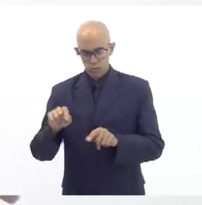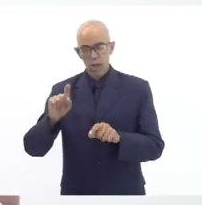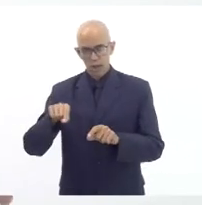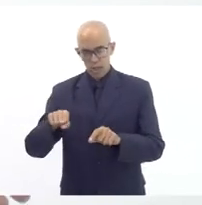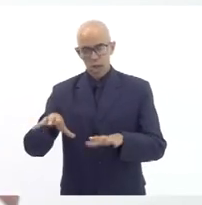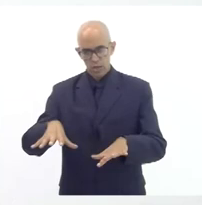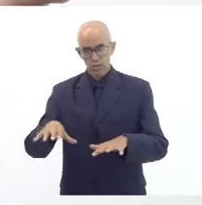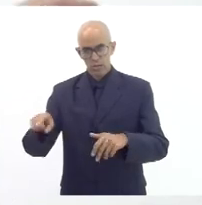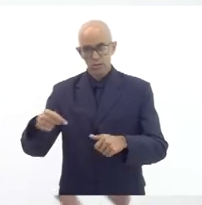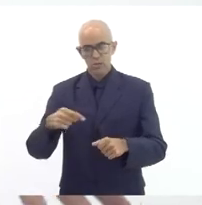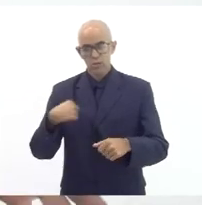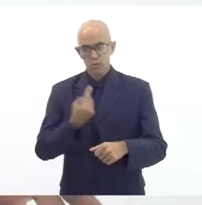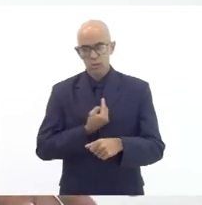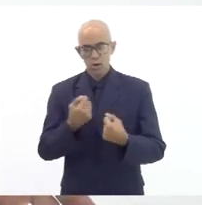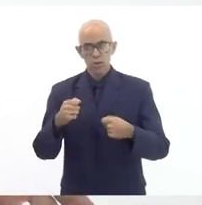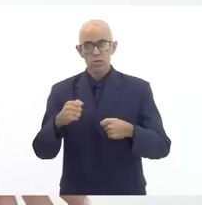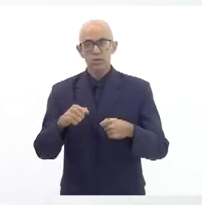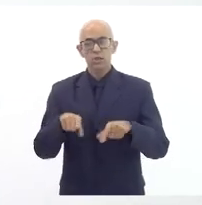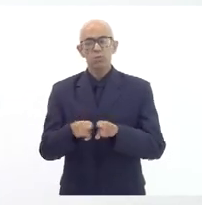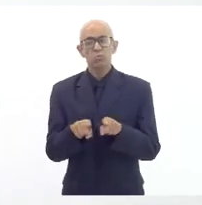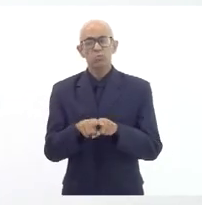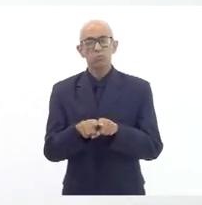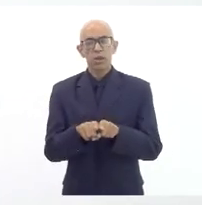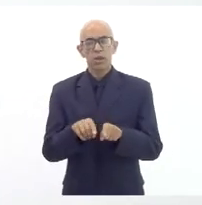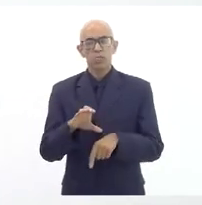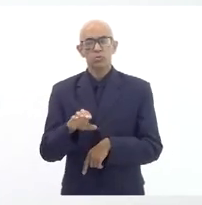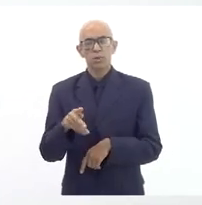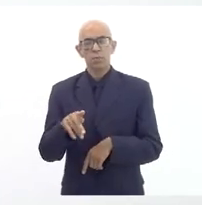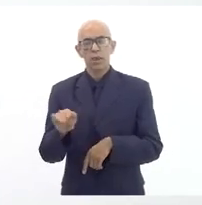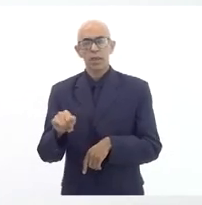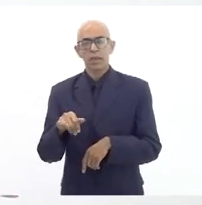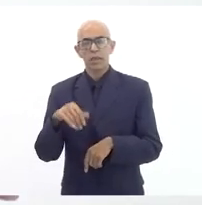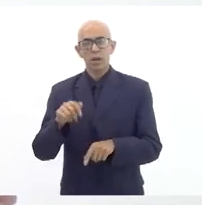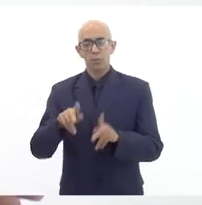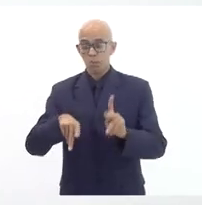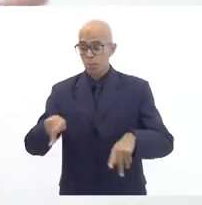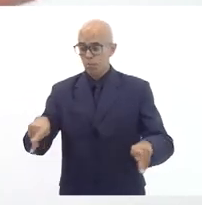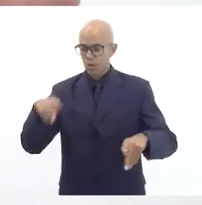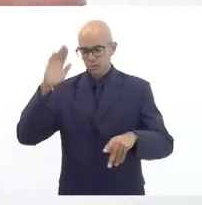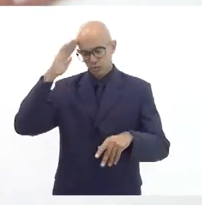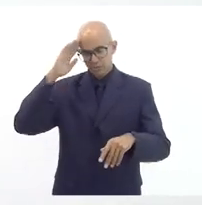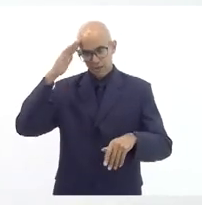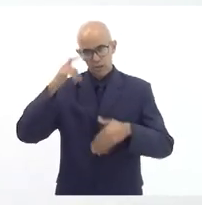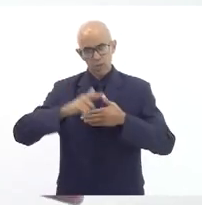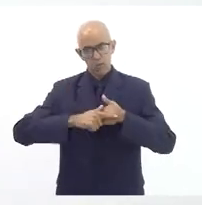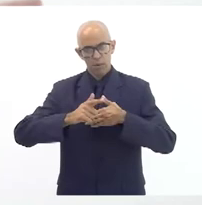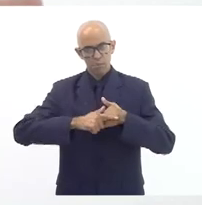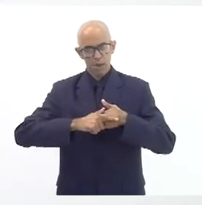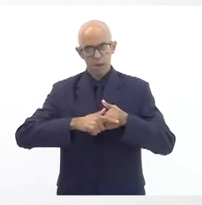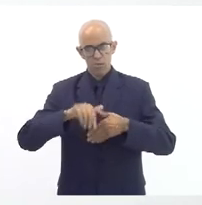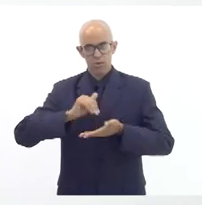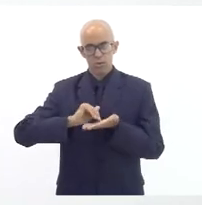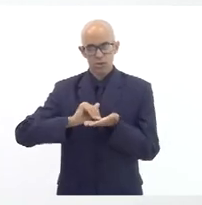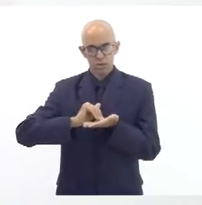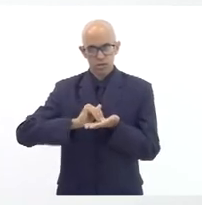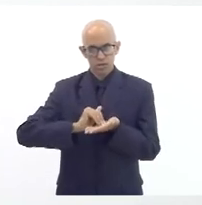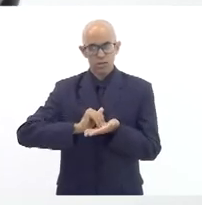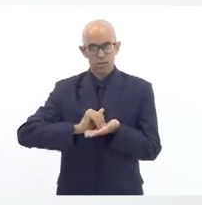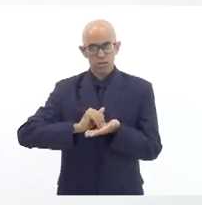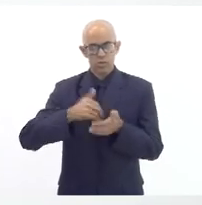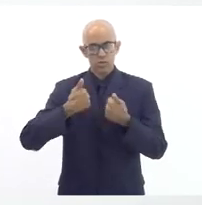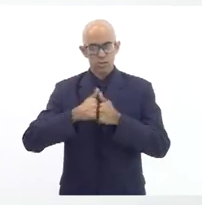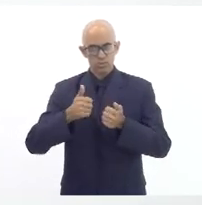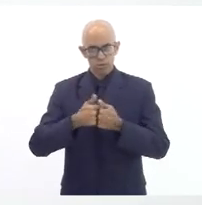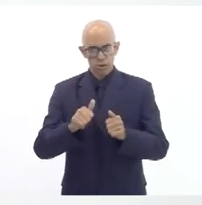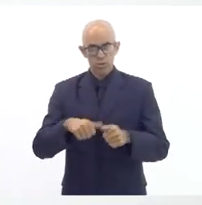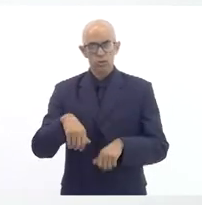todas, também ser objeto dessa CPI, que a população entenda o verdadeiro papel da Secretaria de Transporte, do poder concessionado, que é